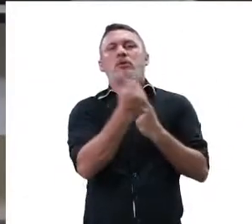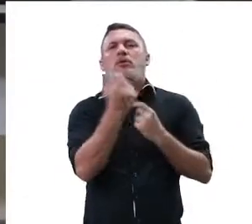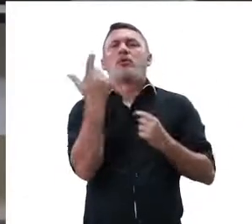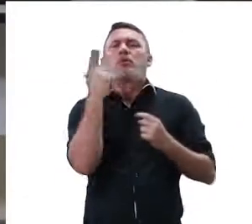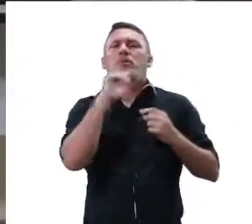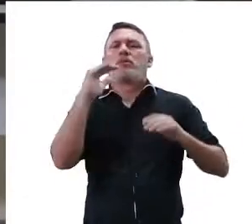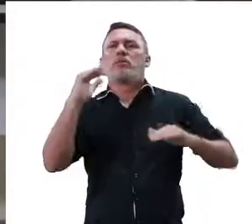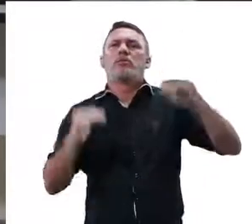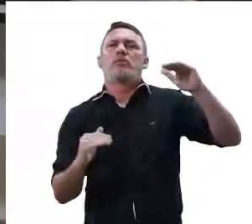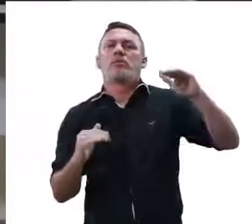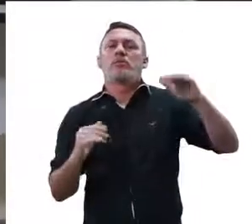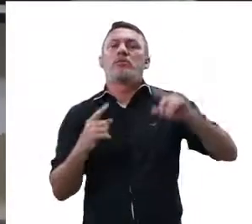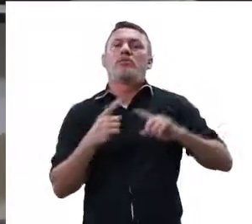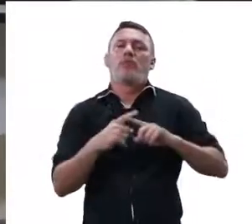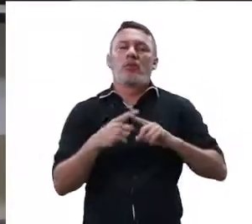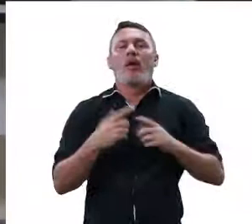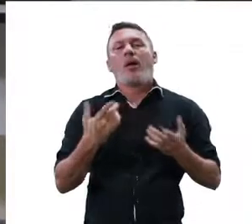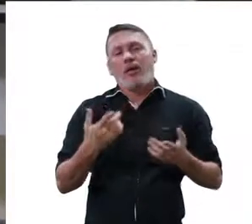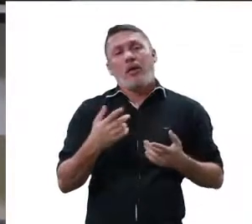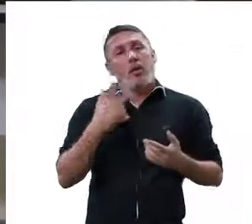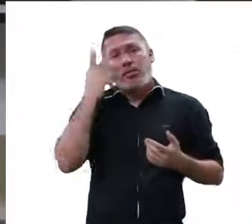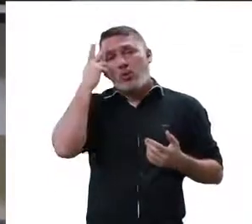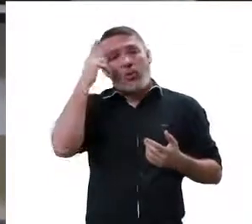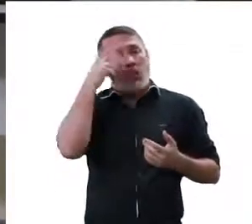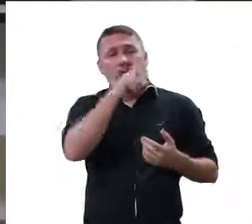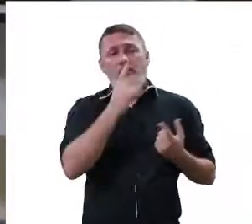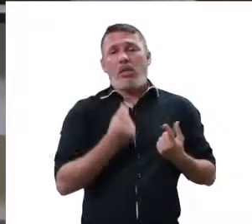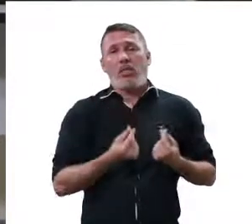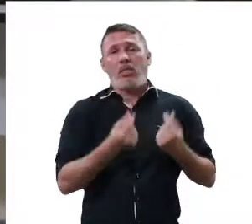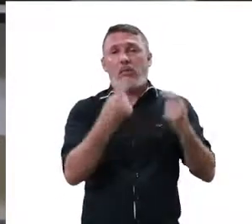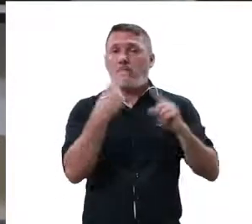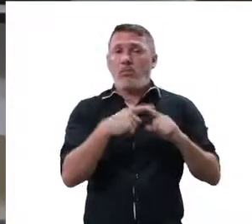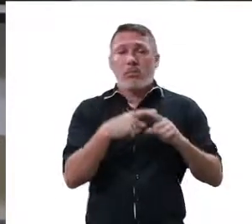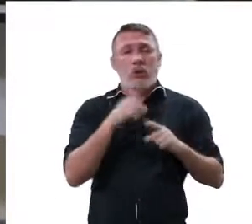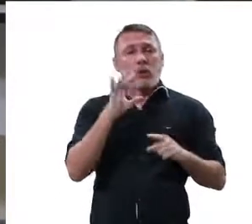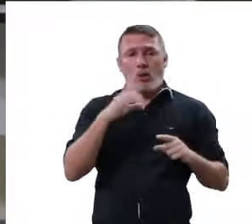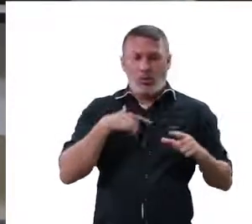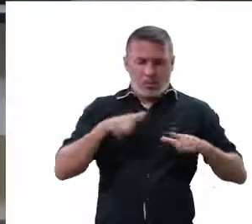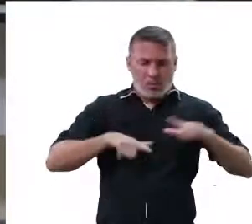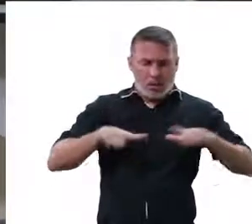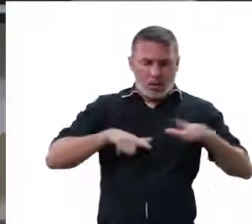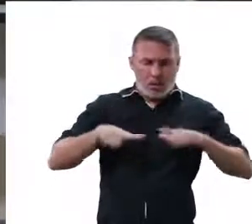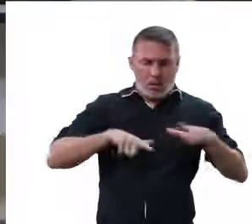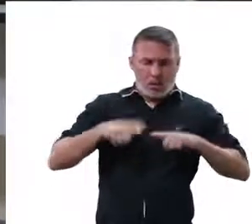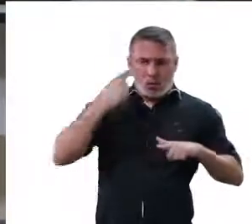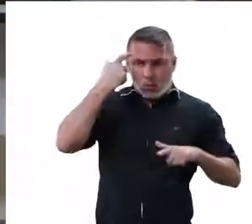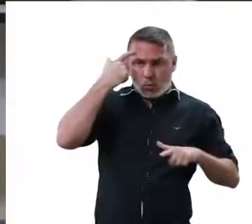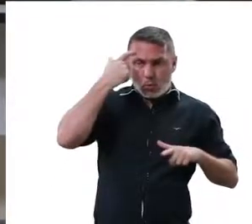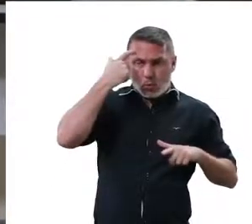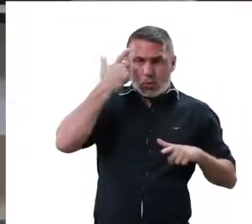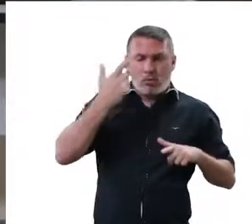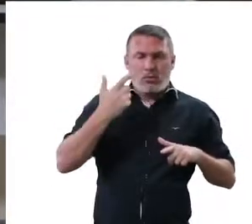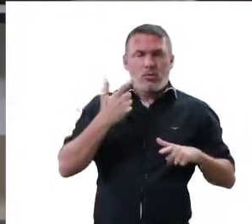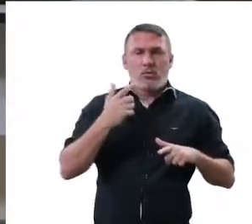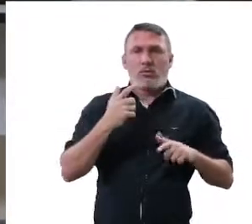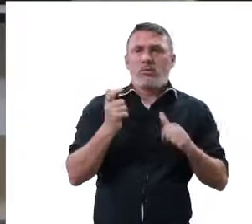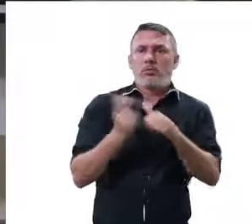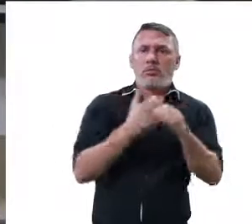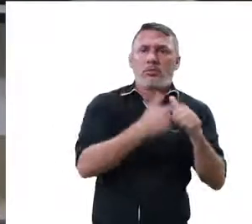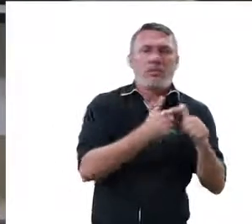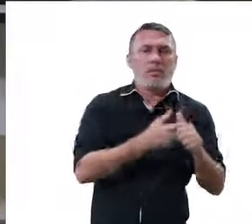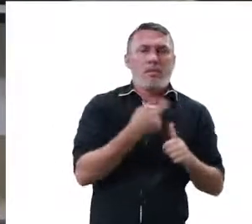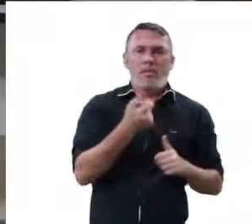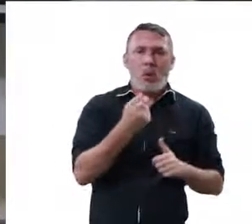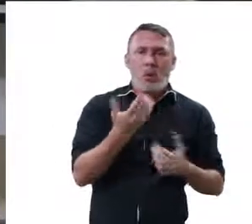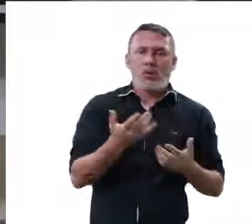explicativa, é natural que o indivíduo enriqueça. Por quê? Porque se ele apenas trabalha, né,